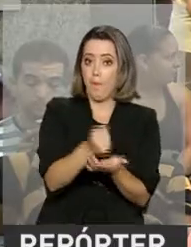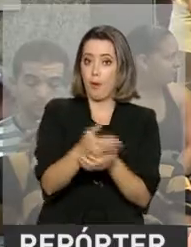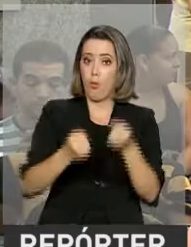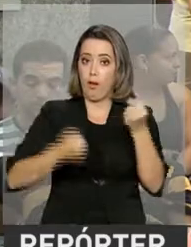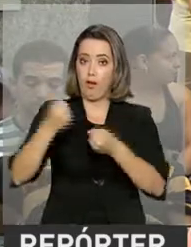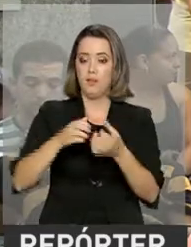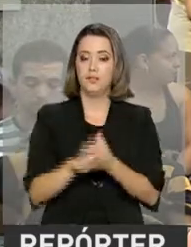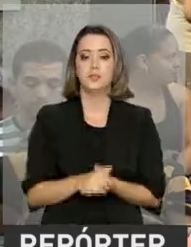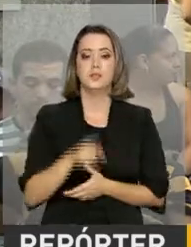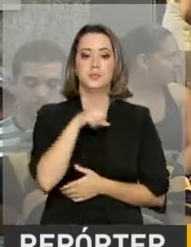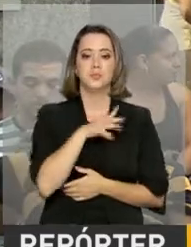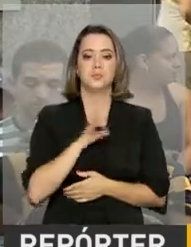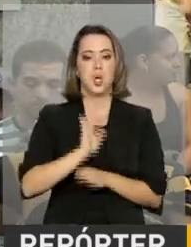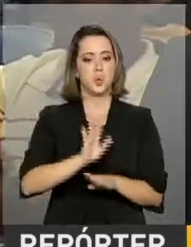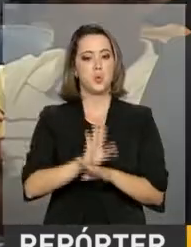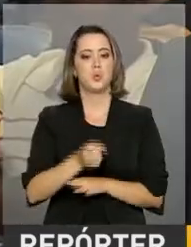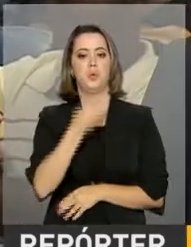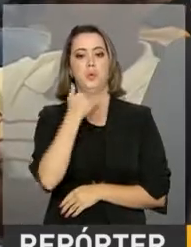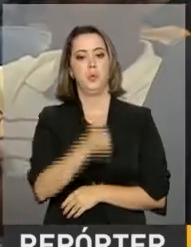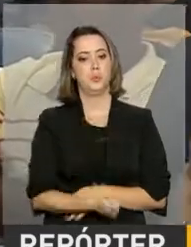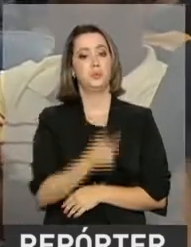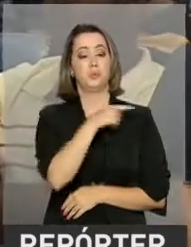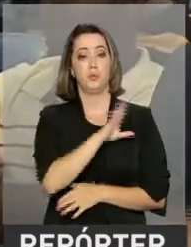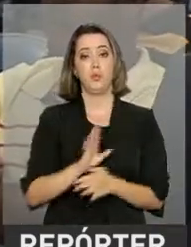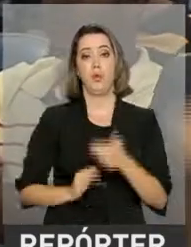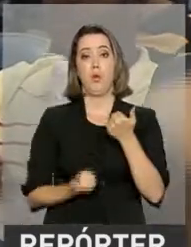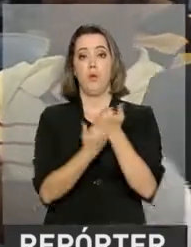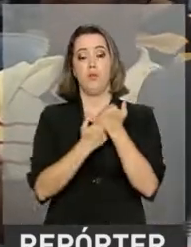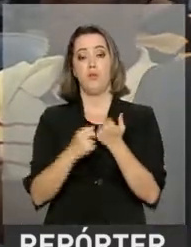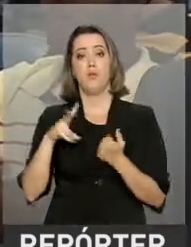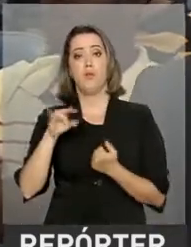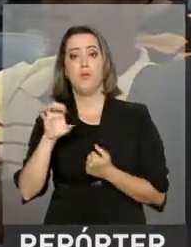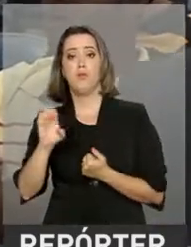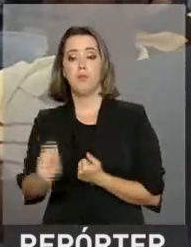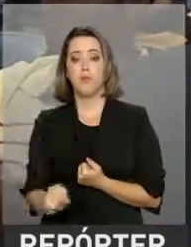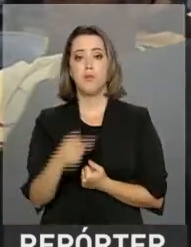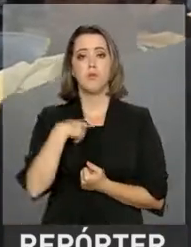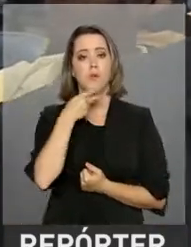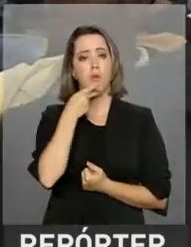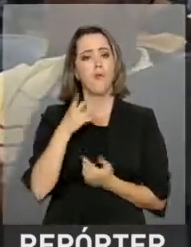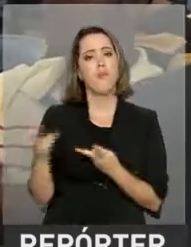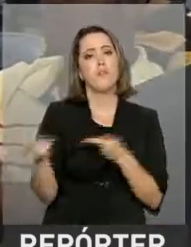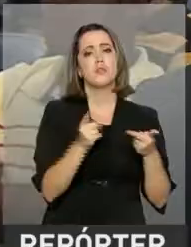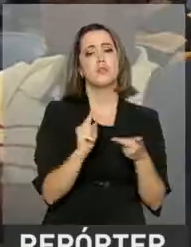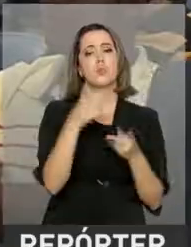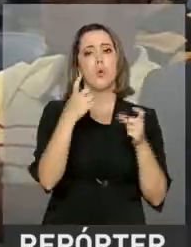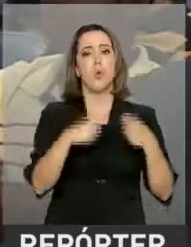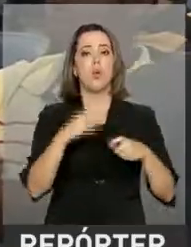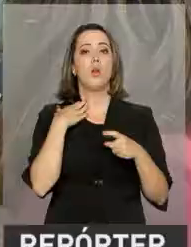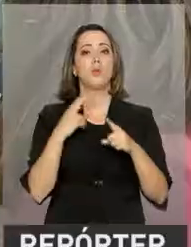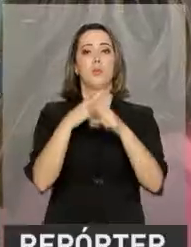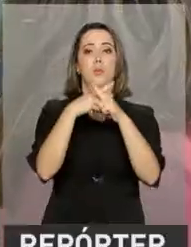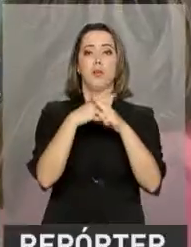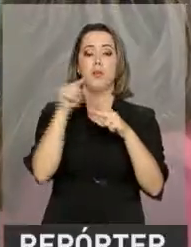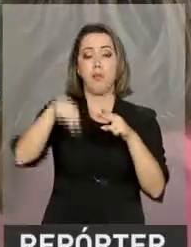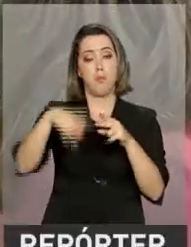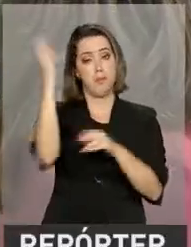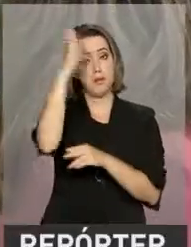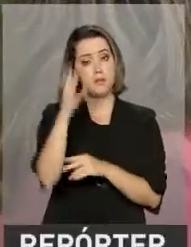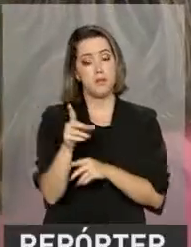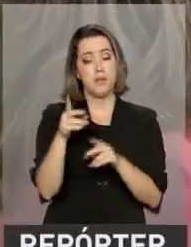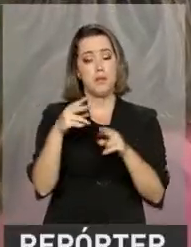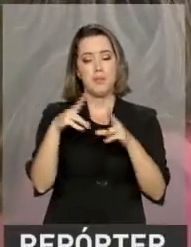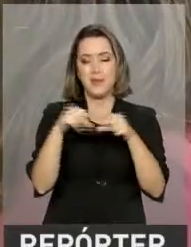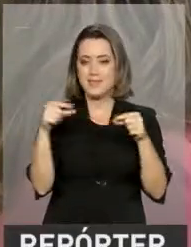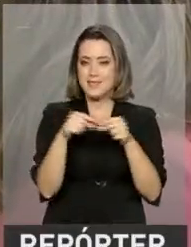d'ajuda silva ter peso muito bom o vice presidente de tecnologia da caixa josé eirado visitou uma agência em brasília e afirmou que nessa etapa